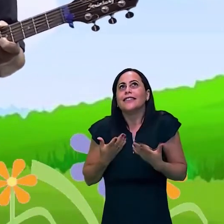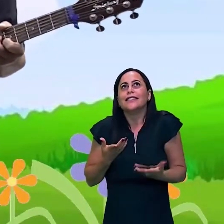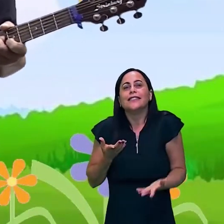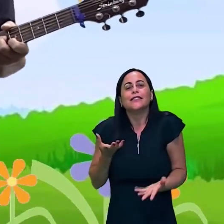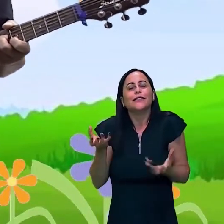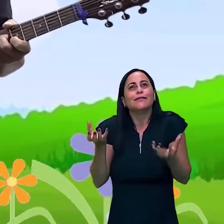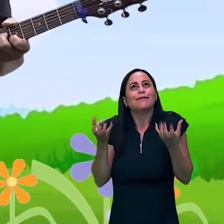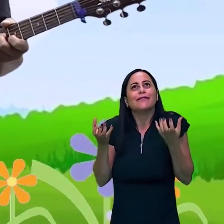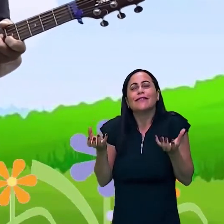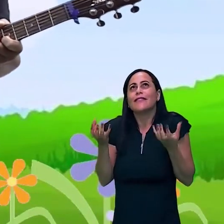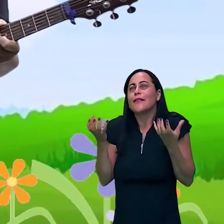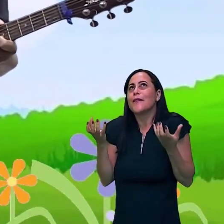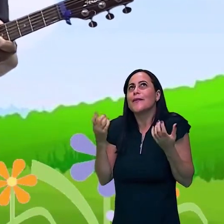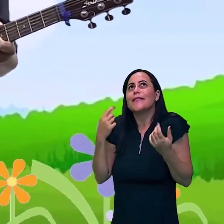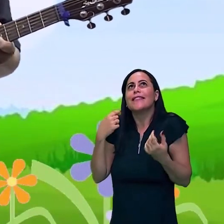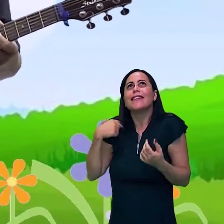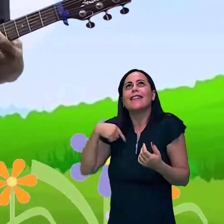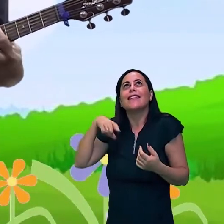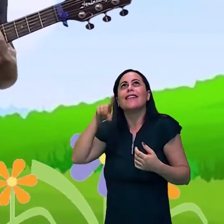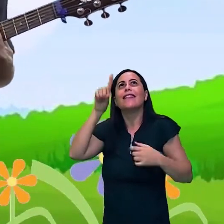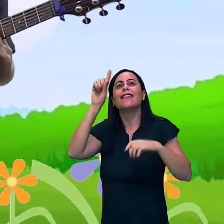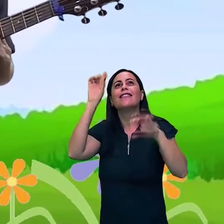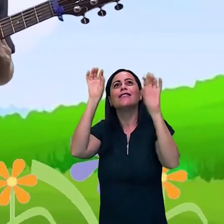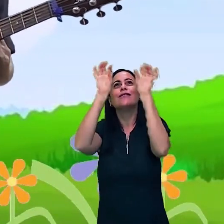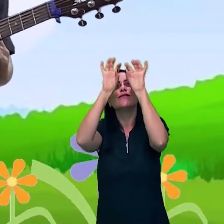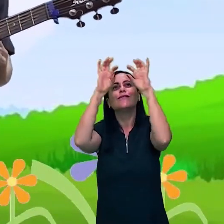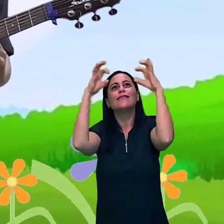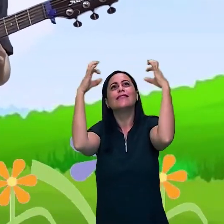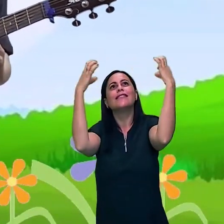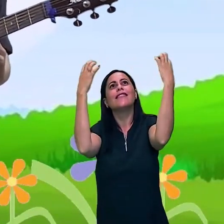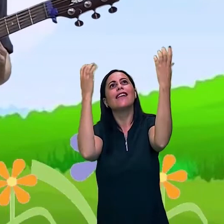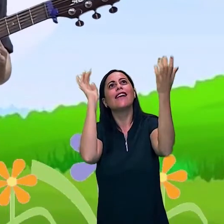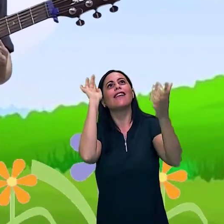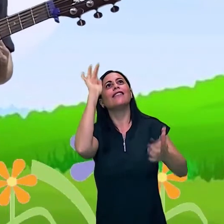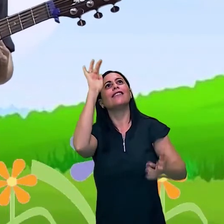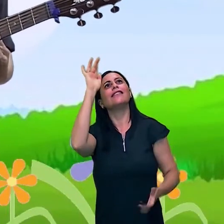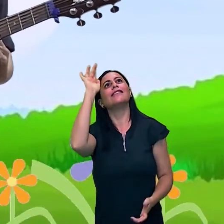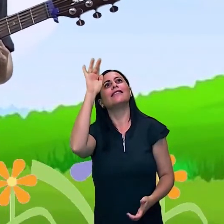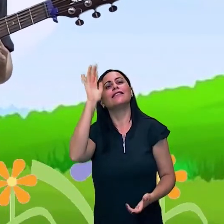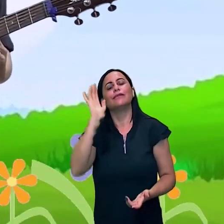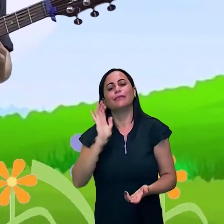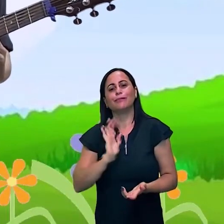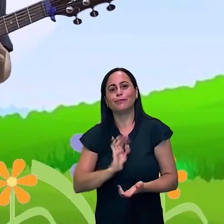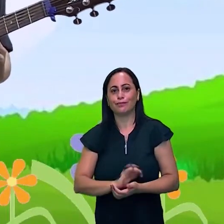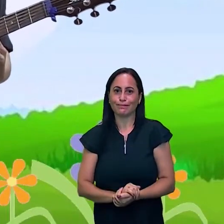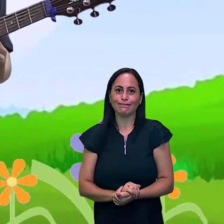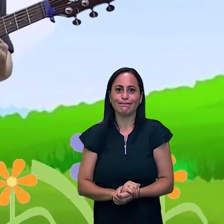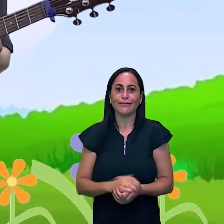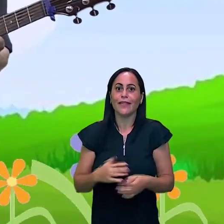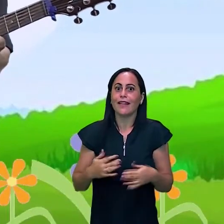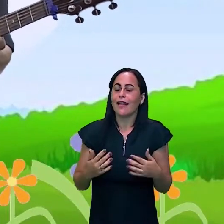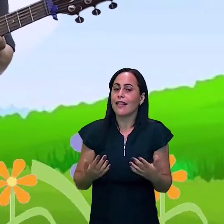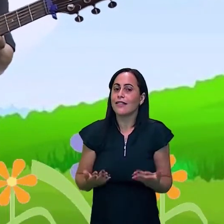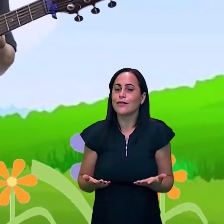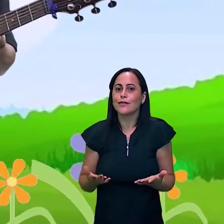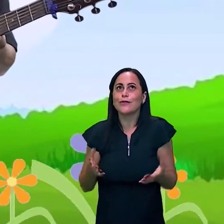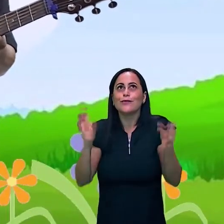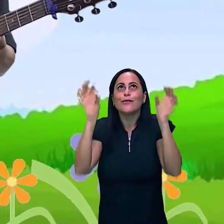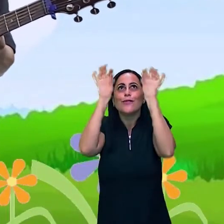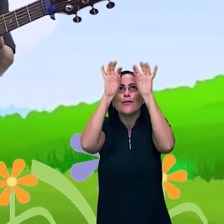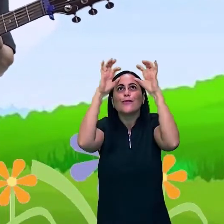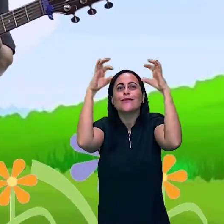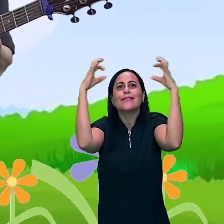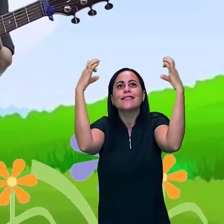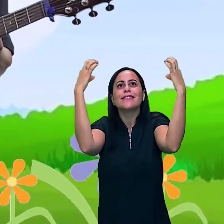queria no céu encostar. isso? O céu.